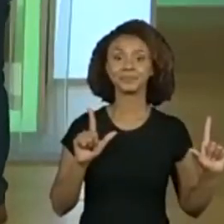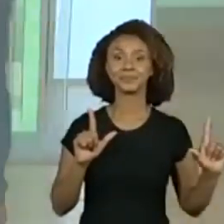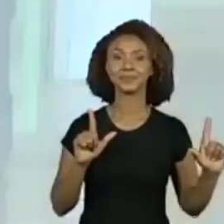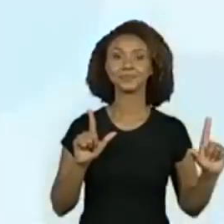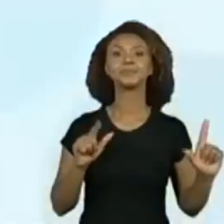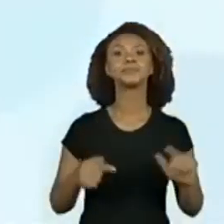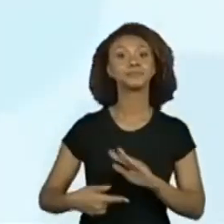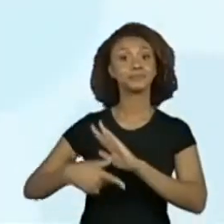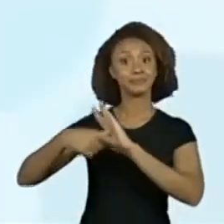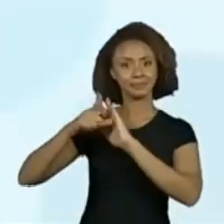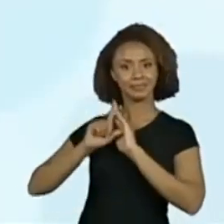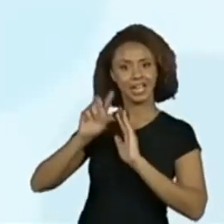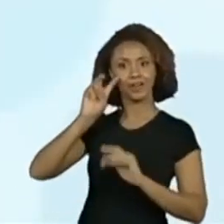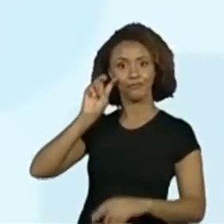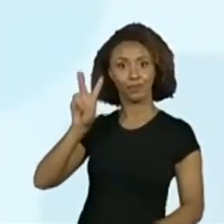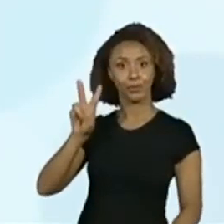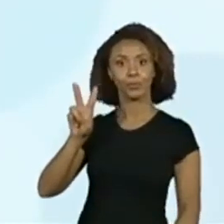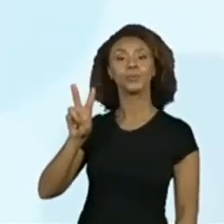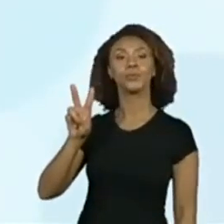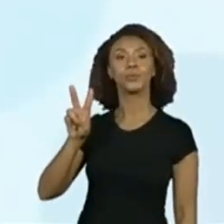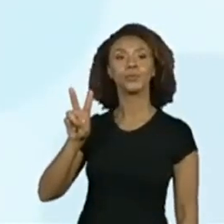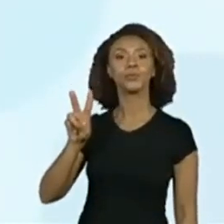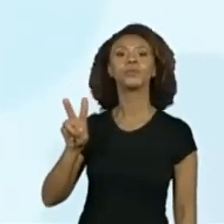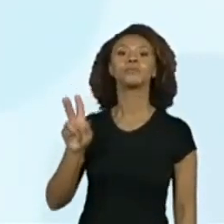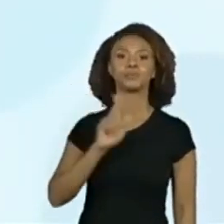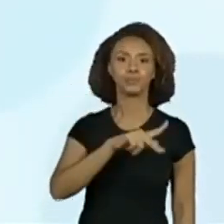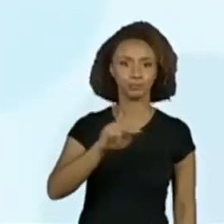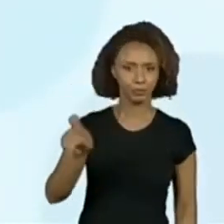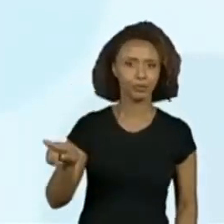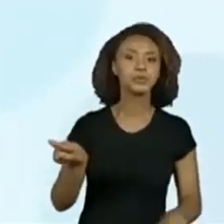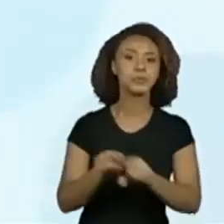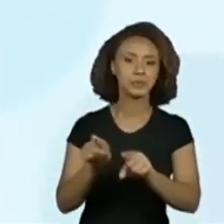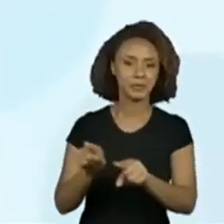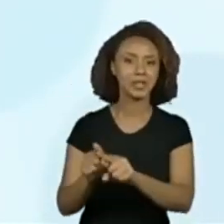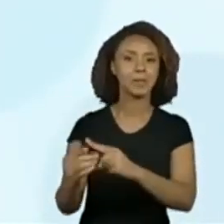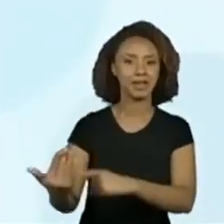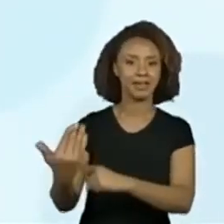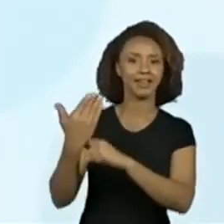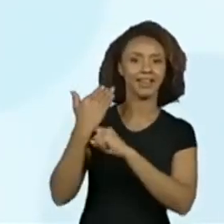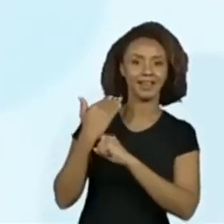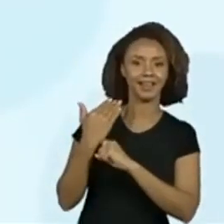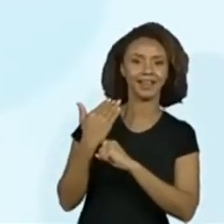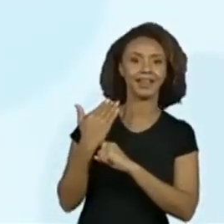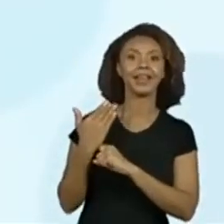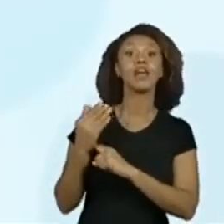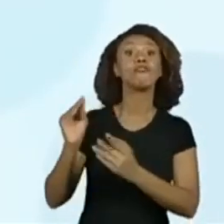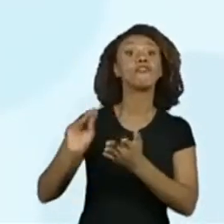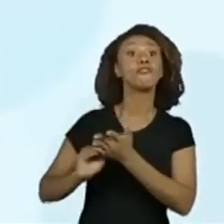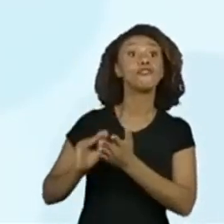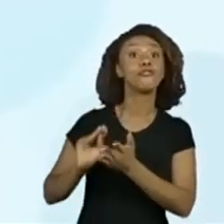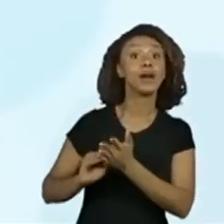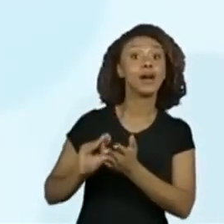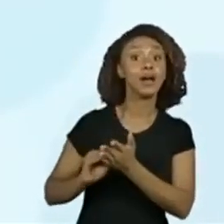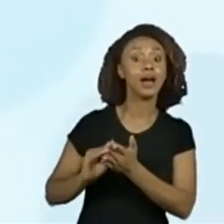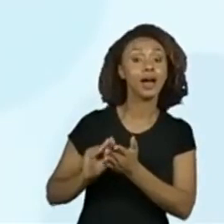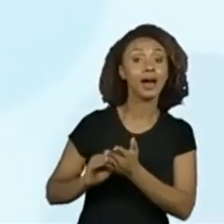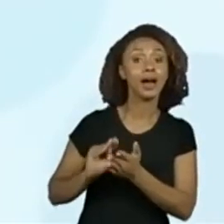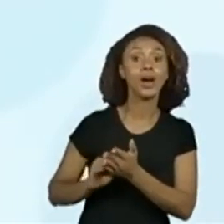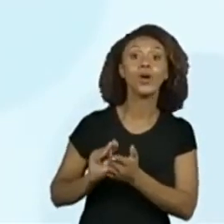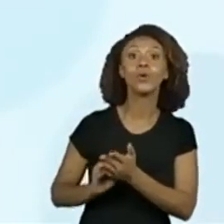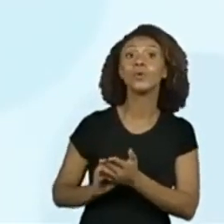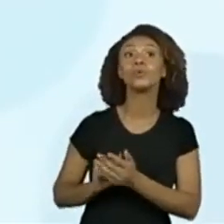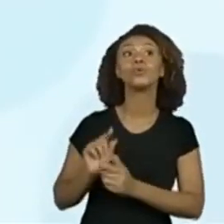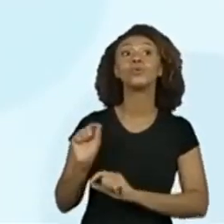nós vimos a princípio e as professoras ali também apontaram a nossa situação ainda não estava completa não é faltava a